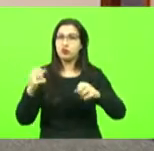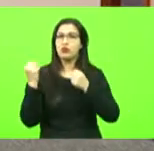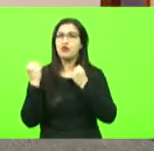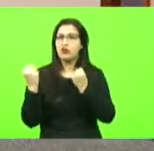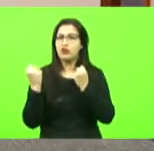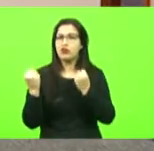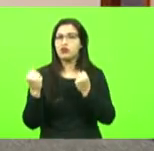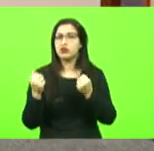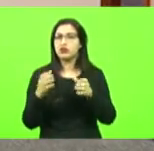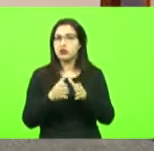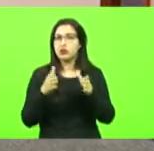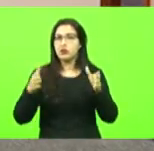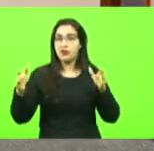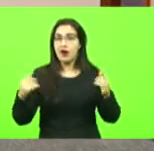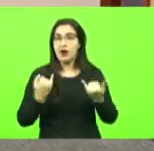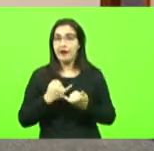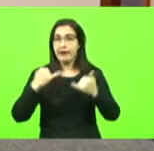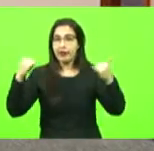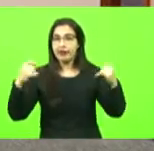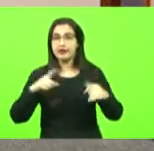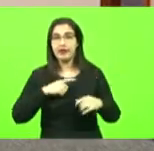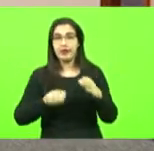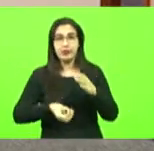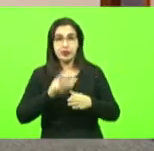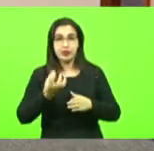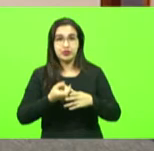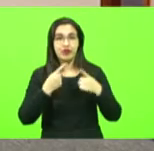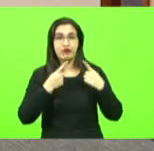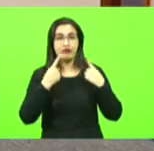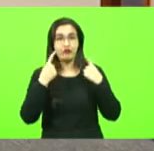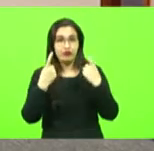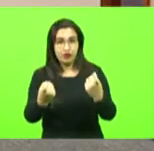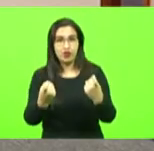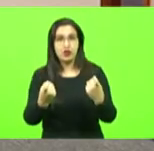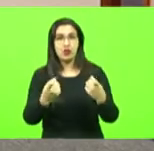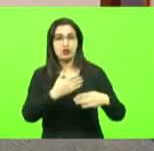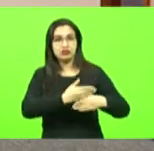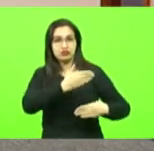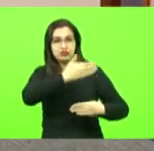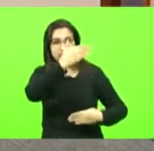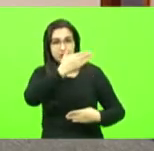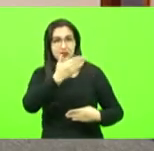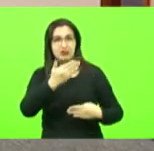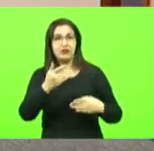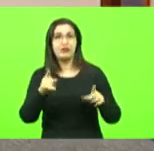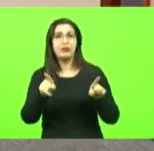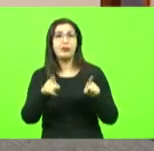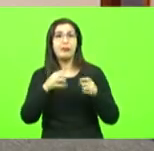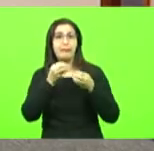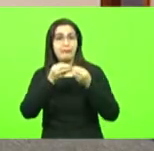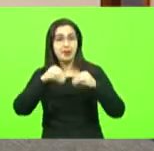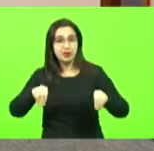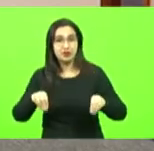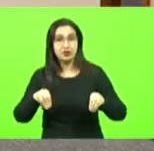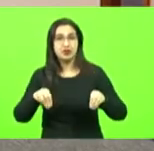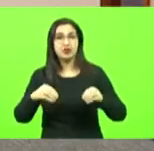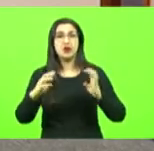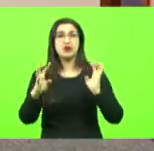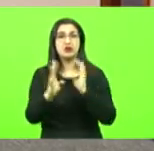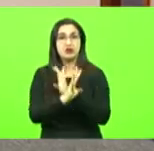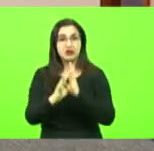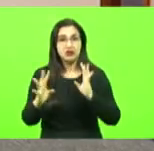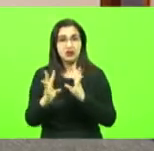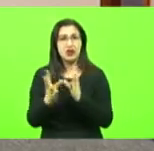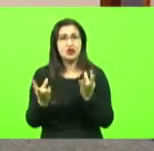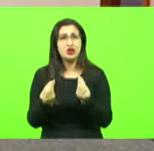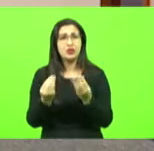energia produzida com violência dos direitos nas barrancas do rio também atingiu o povo da cidade, com alto preço da luz, cada vez